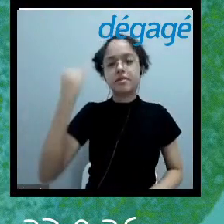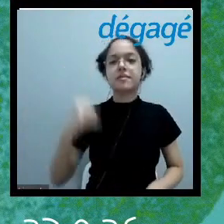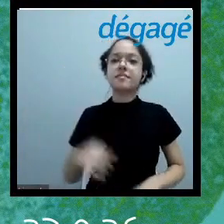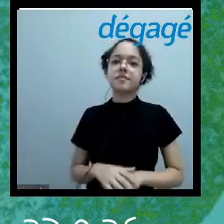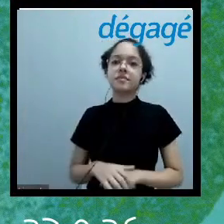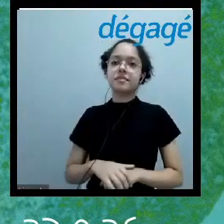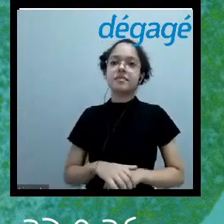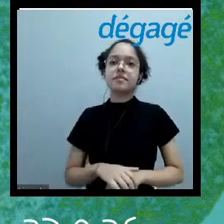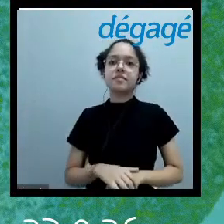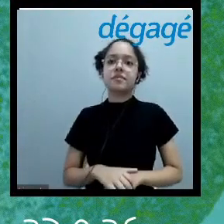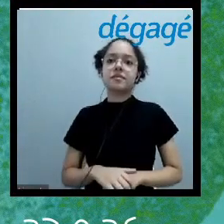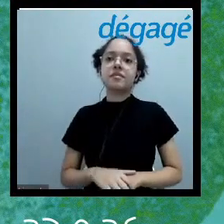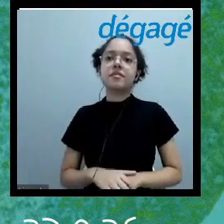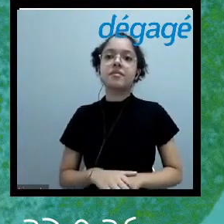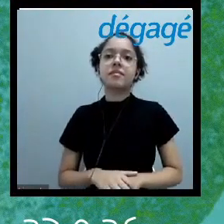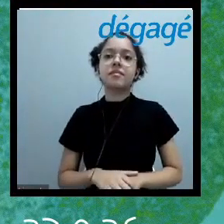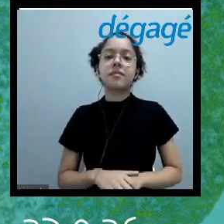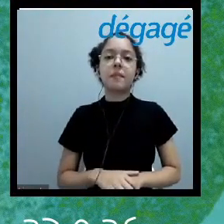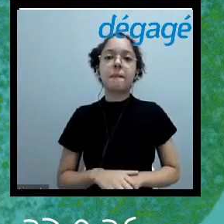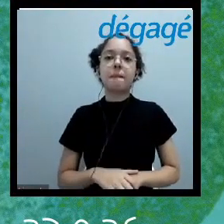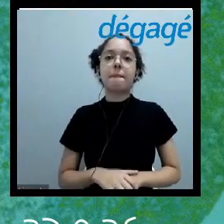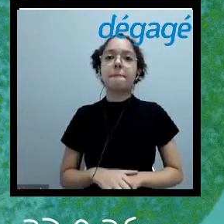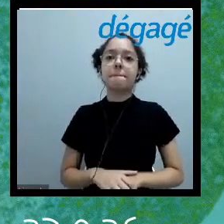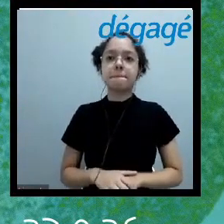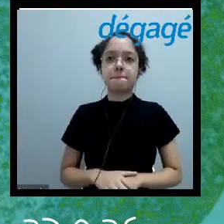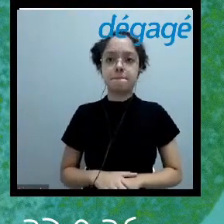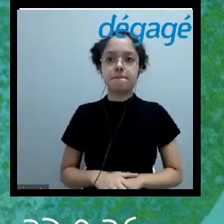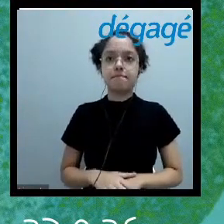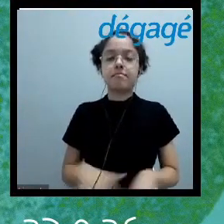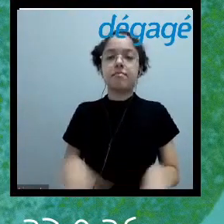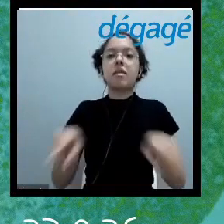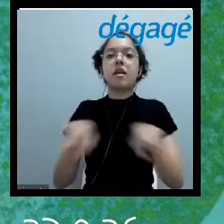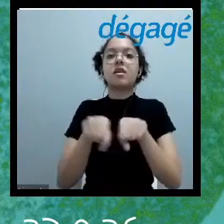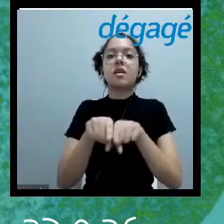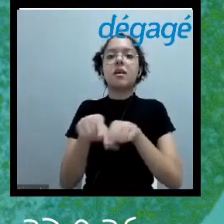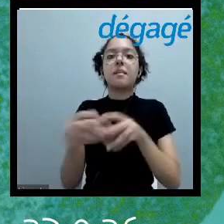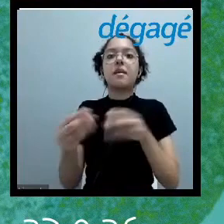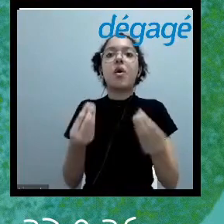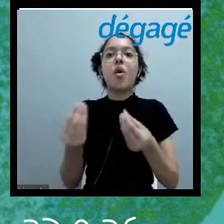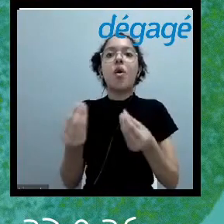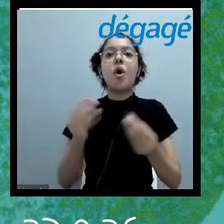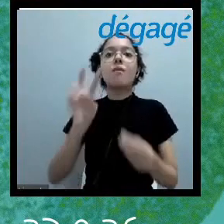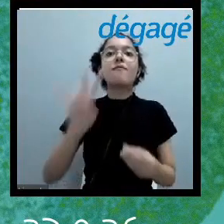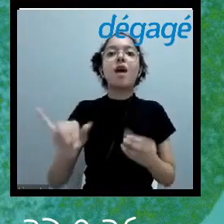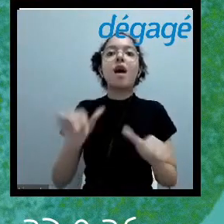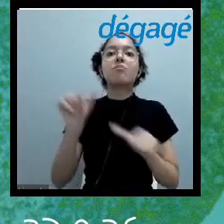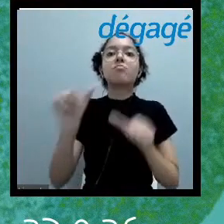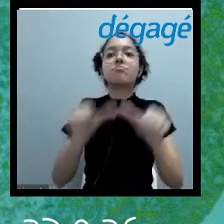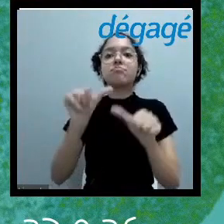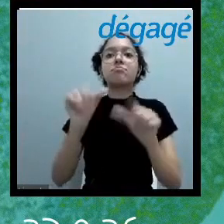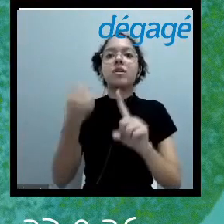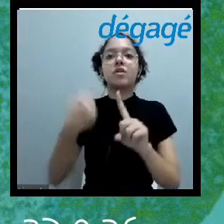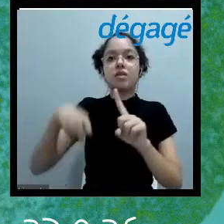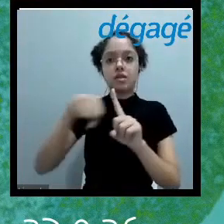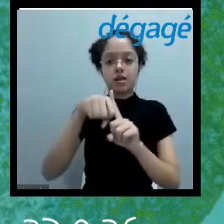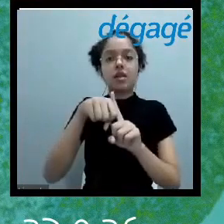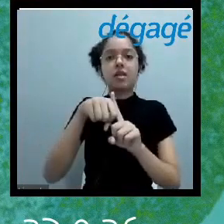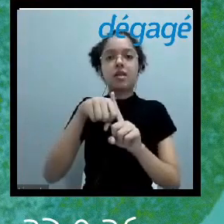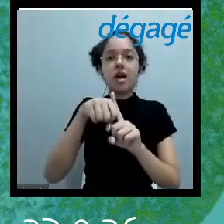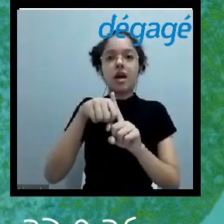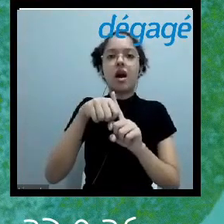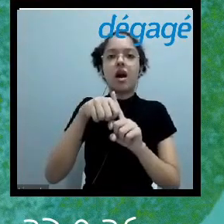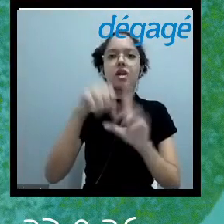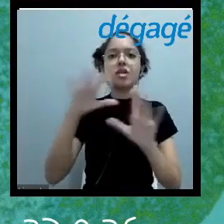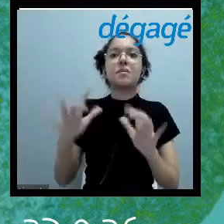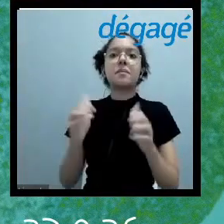fazer sentido num quebra-cabeça, né, breve, como se fosse assim, muito mais do que já